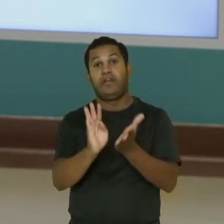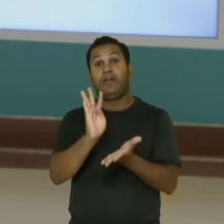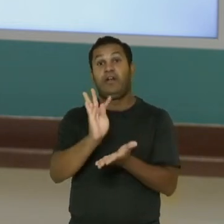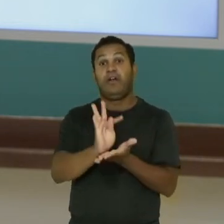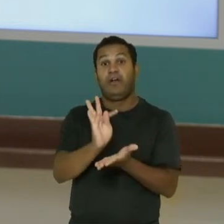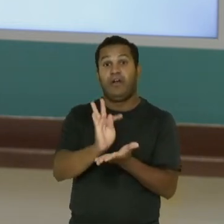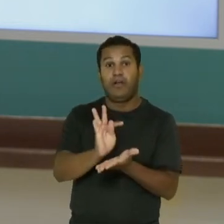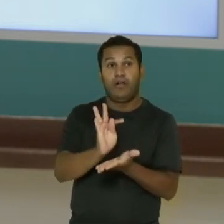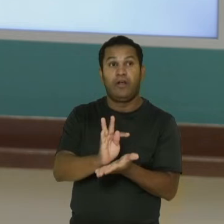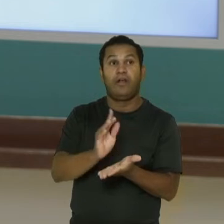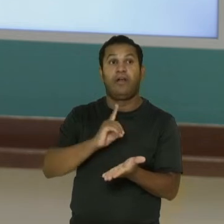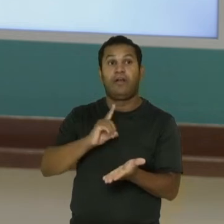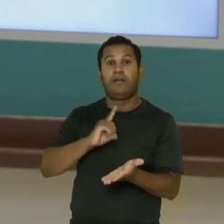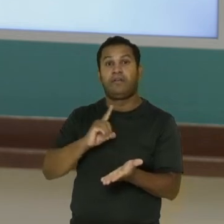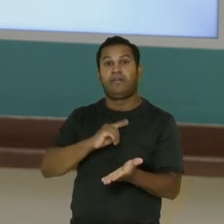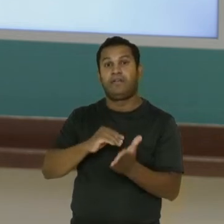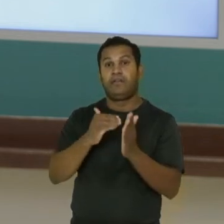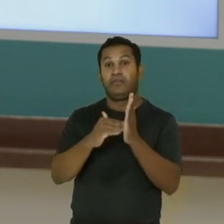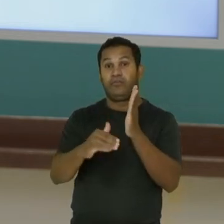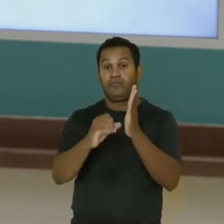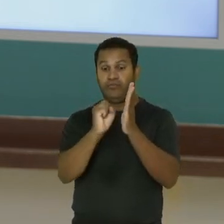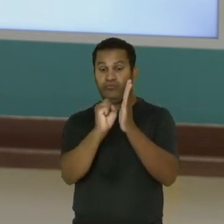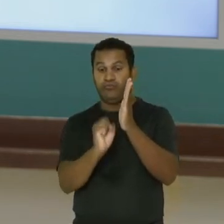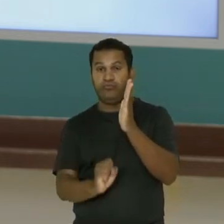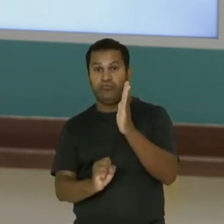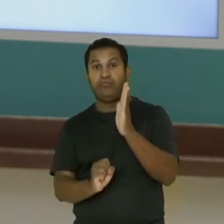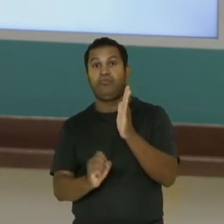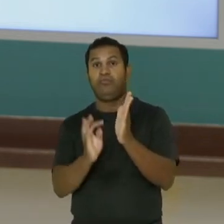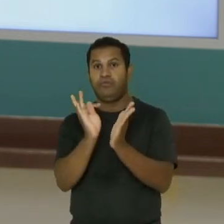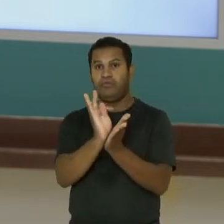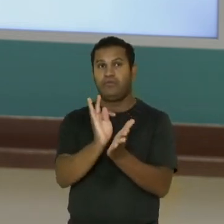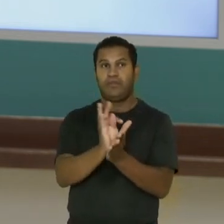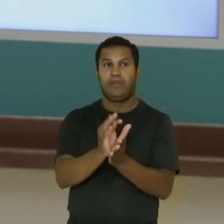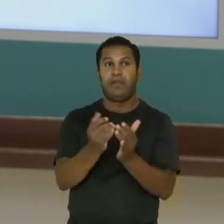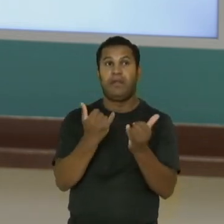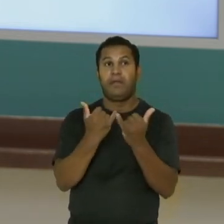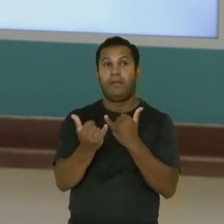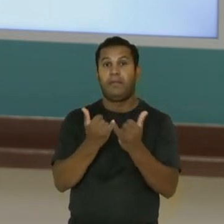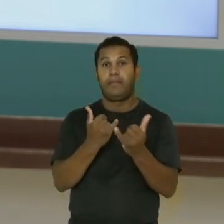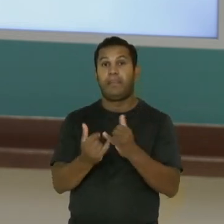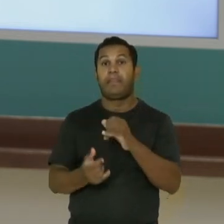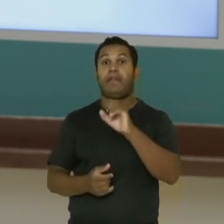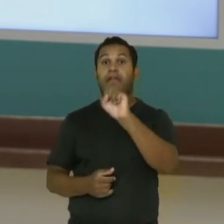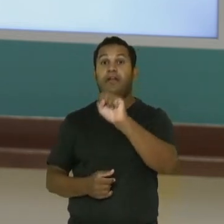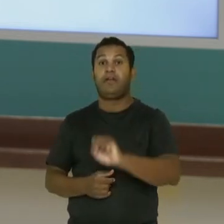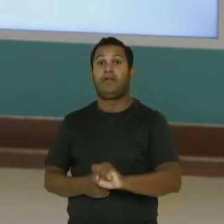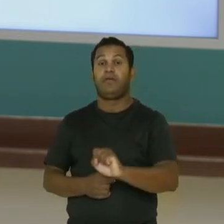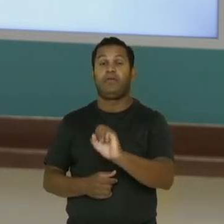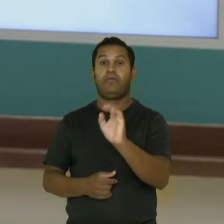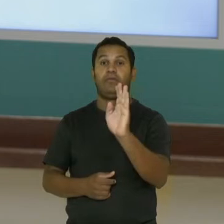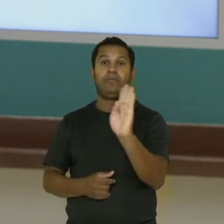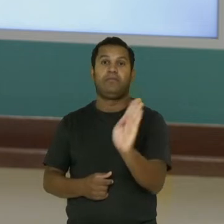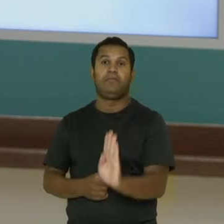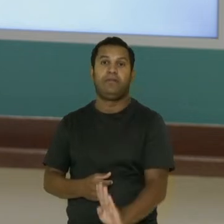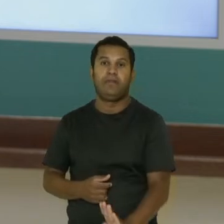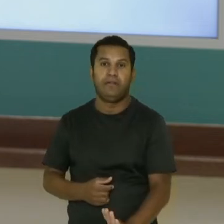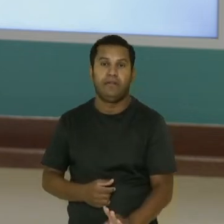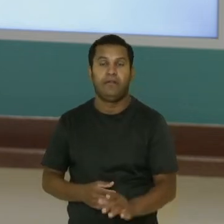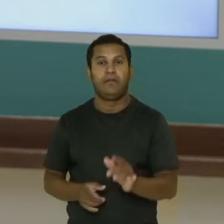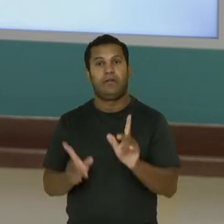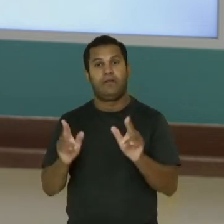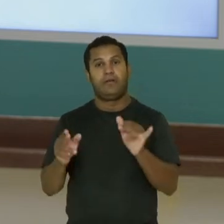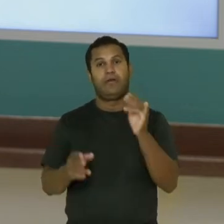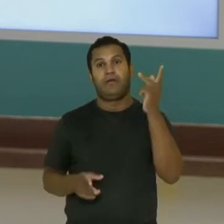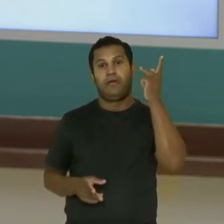Tocantins são mais parecidas com as que acontecem nos estados aqui que estão na região chamada Centro-Sul, como São Paulo,